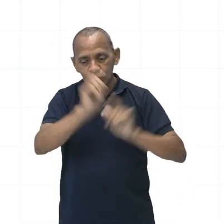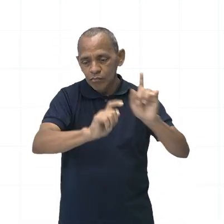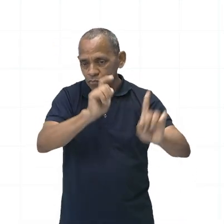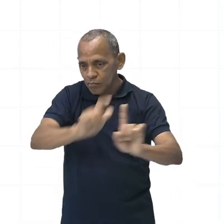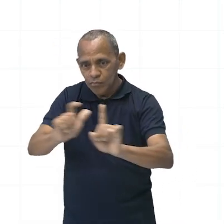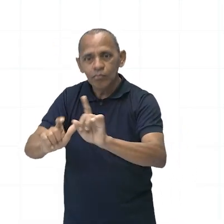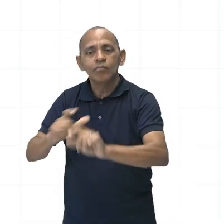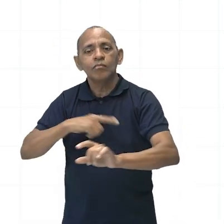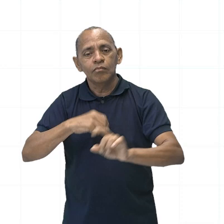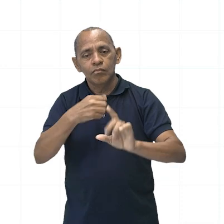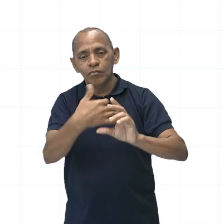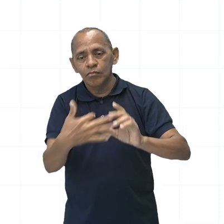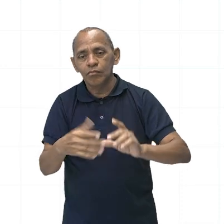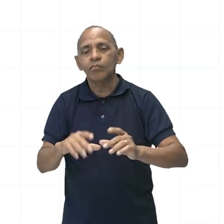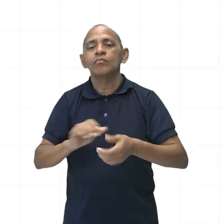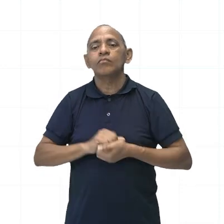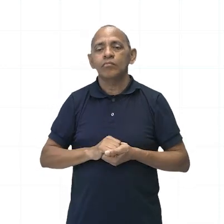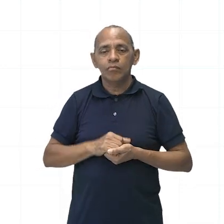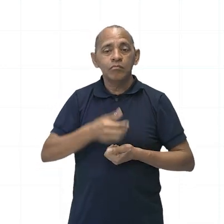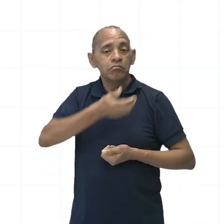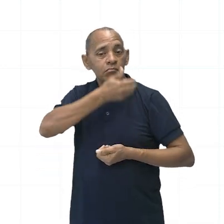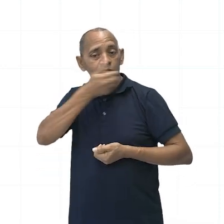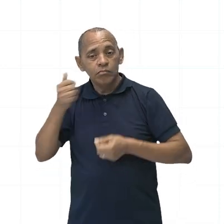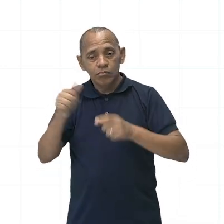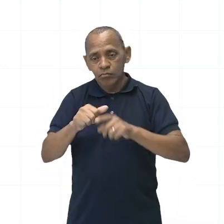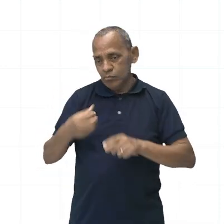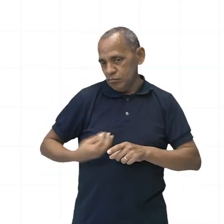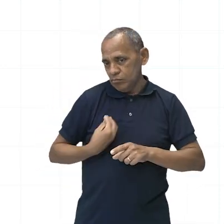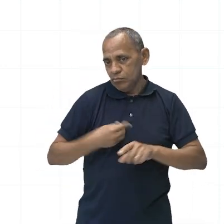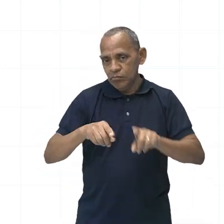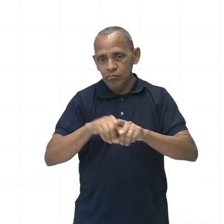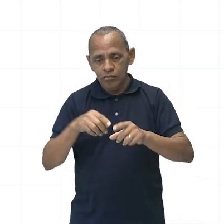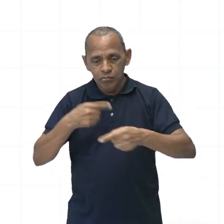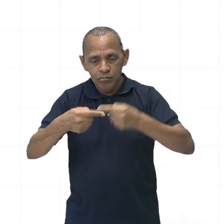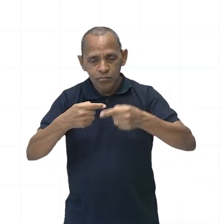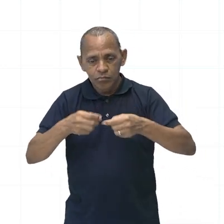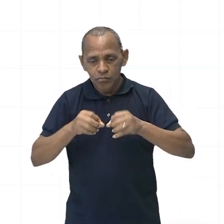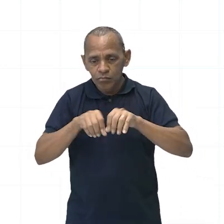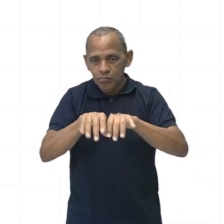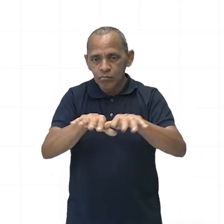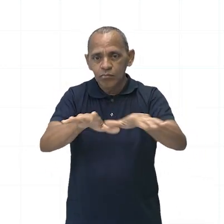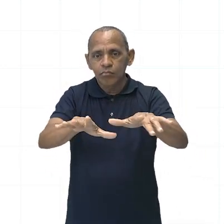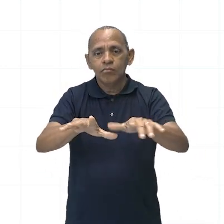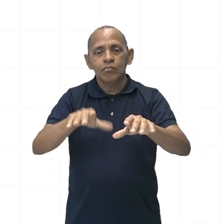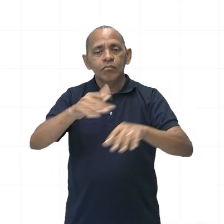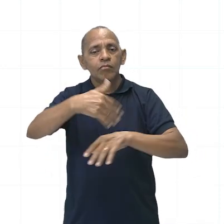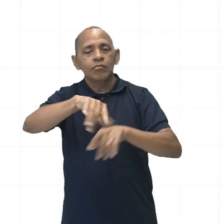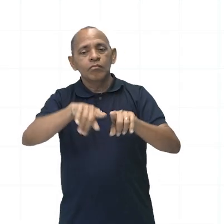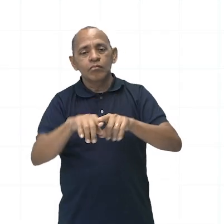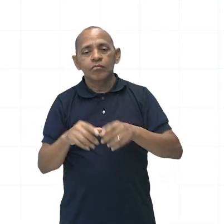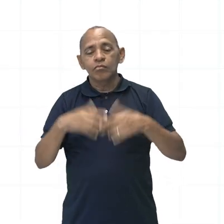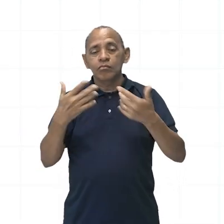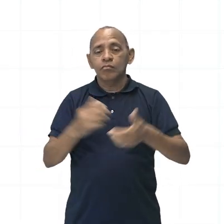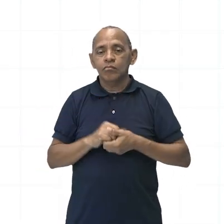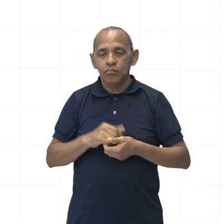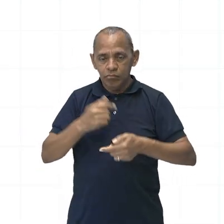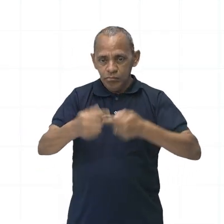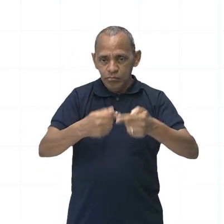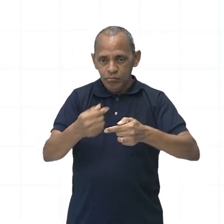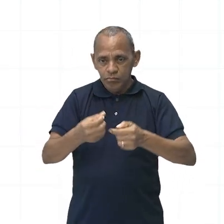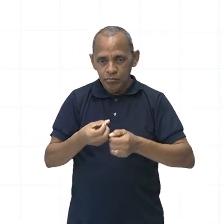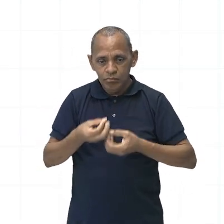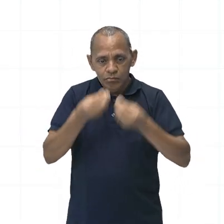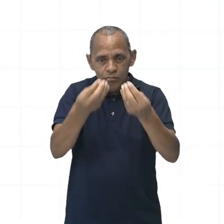possuem características mais vantajosas para sobreviver e se reproduzir no ambiente. Assim, a hereditariedade fornece